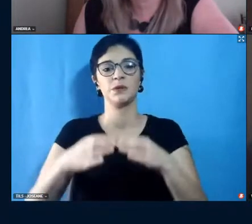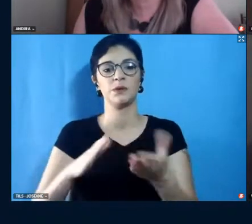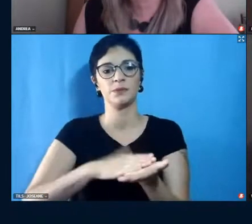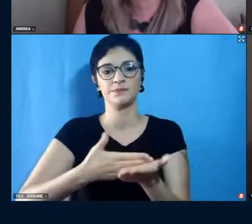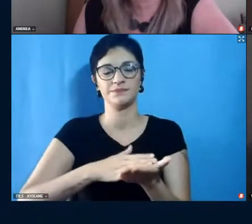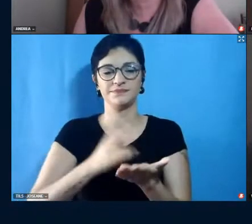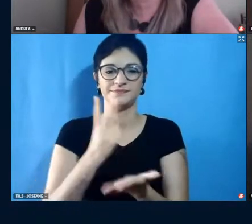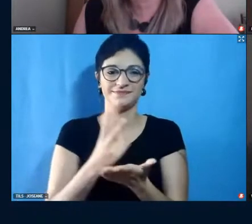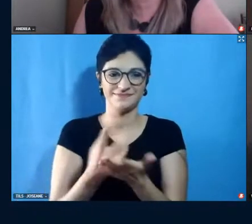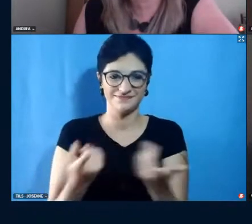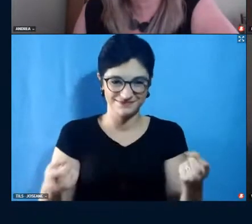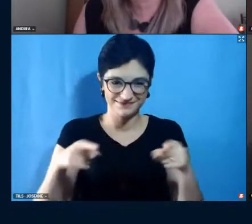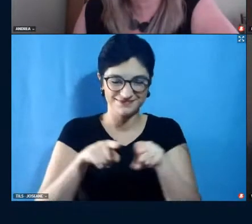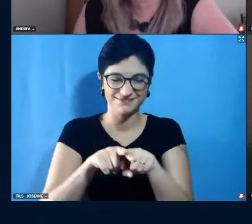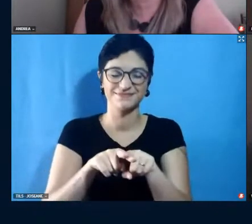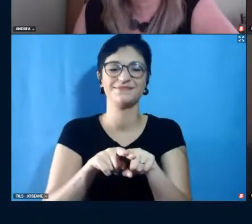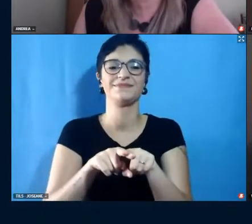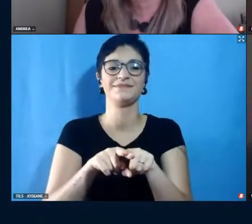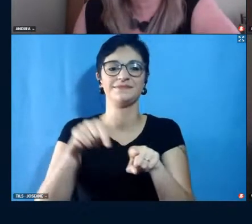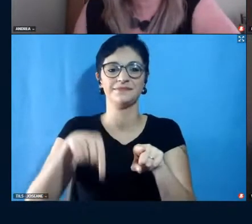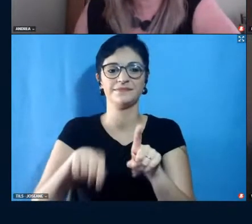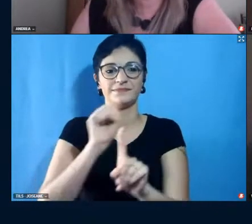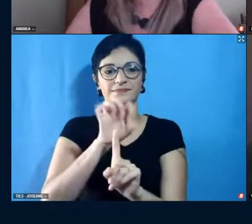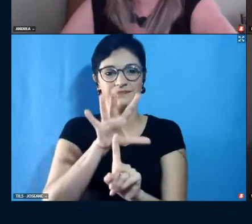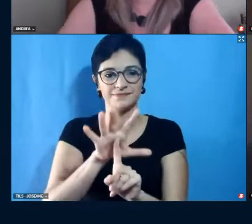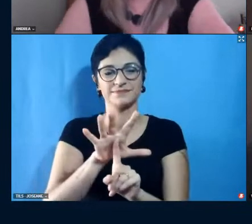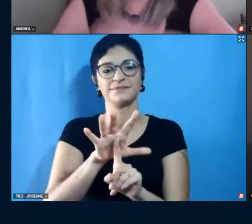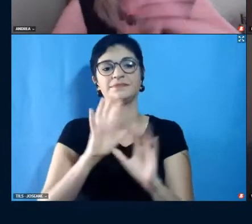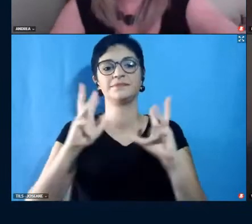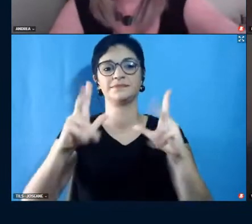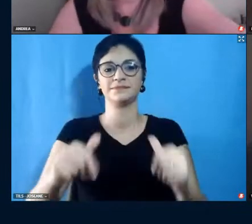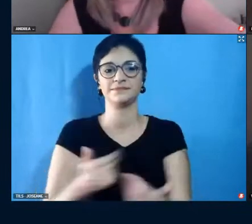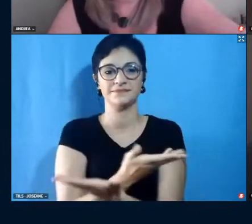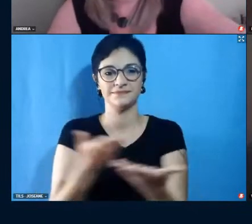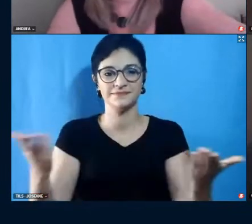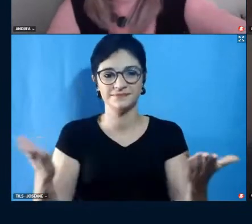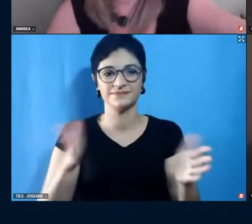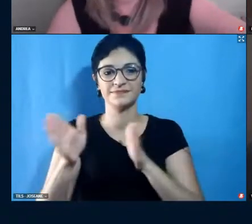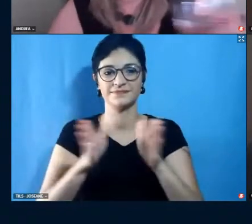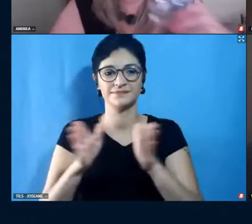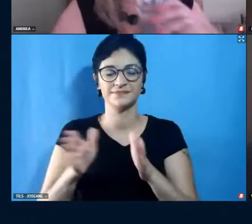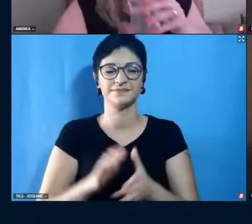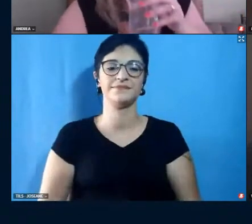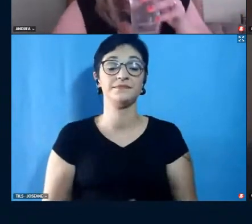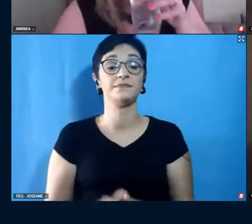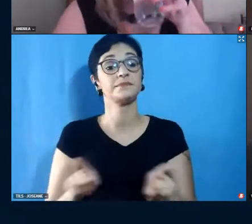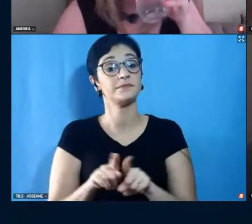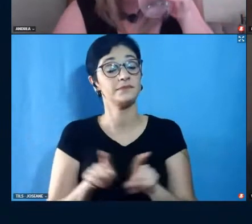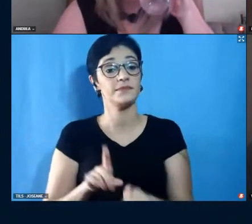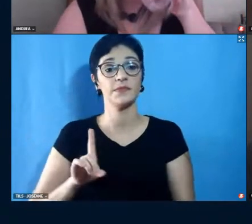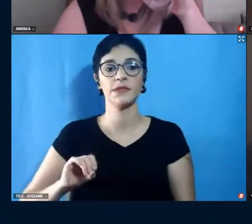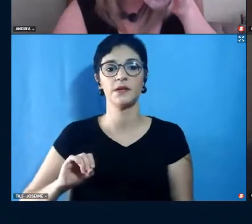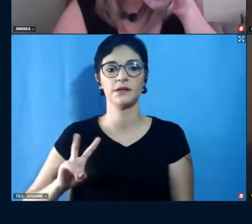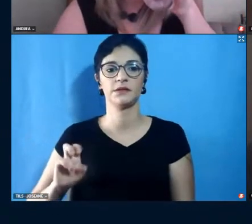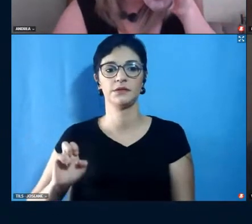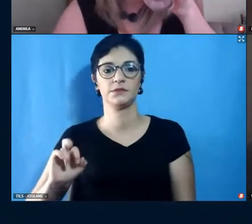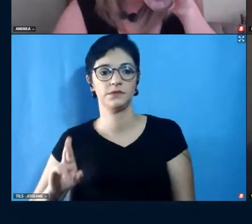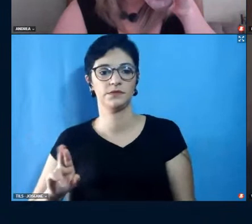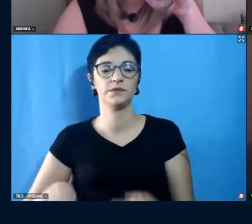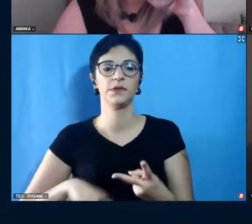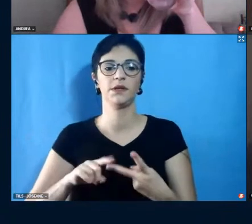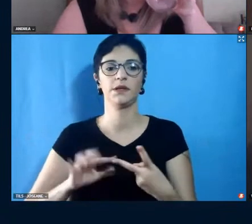parceiros em tudo que é feito na universidade, para todos, muito legal isso, e também dizer para o Dover, para o Ferri,